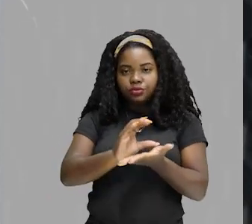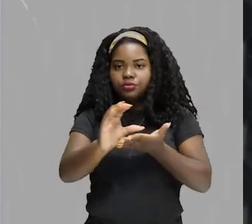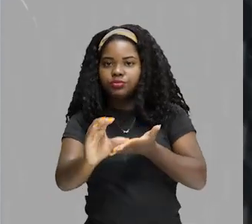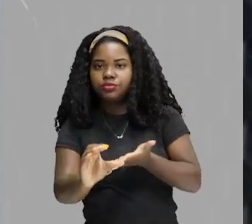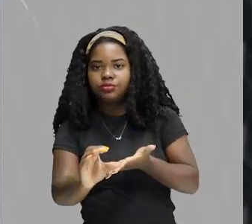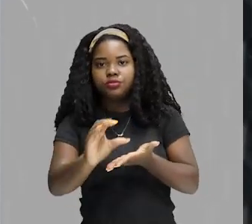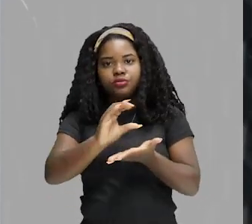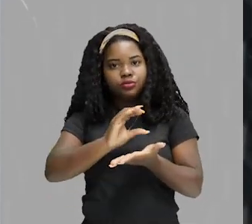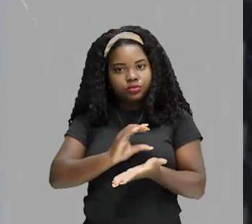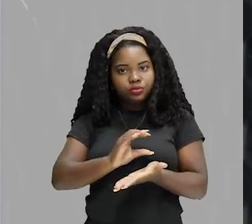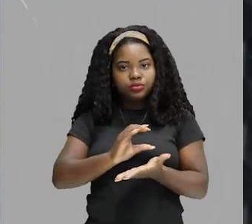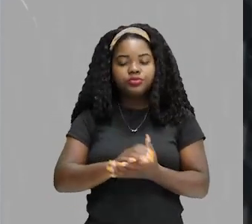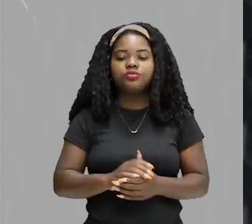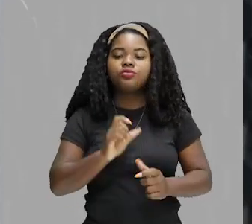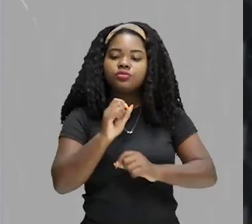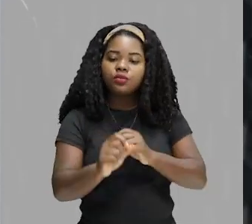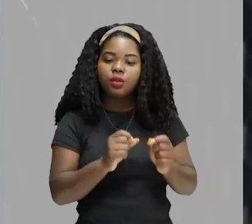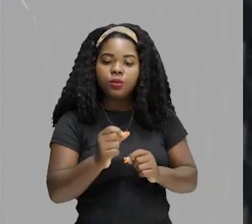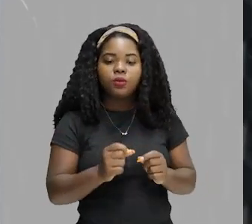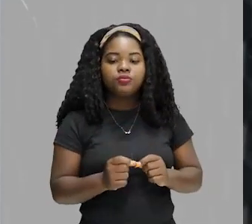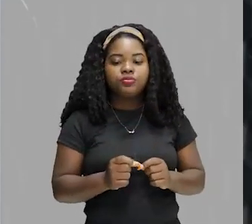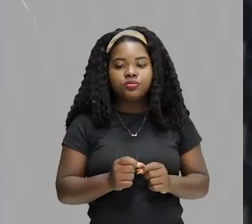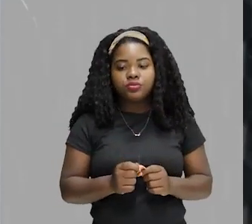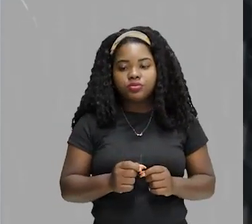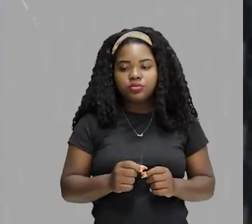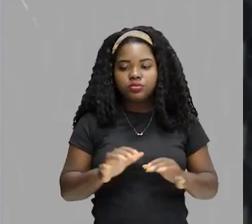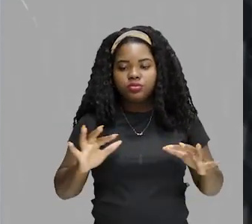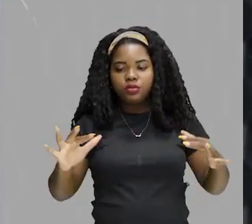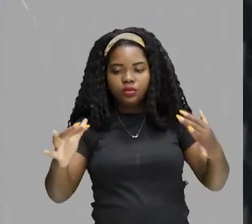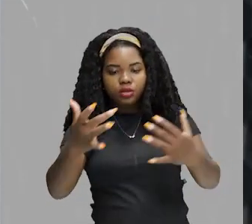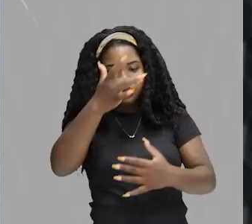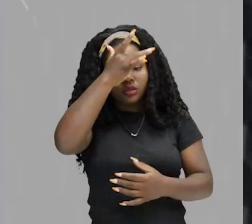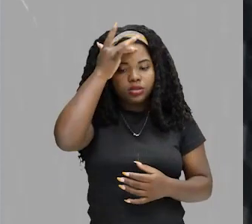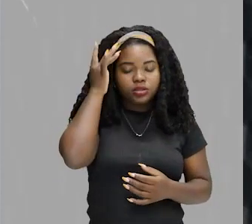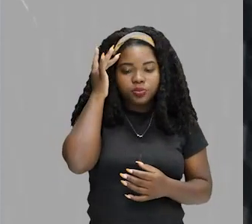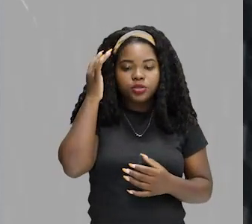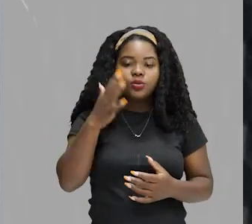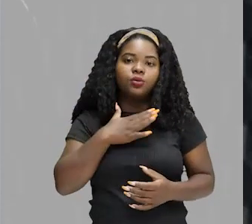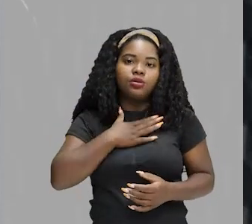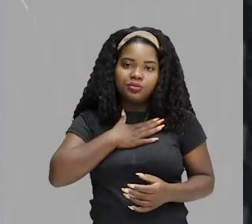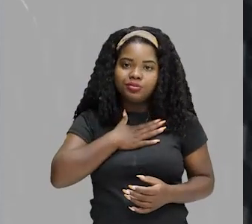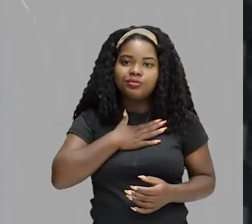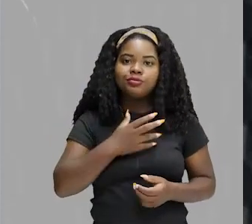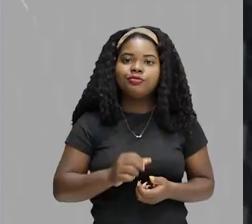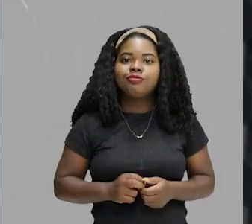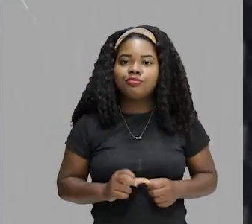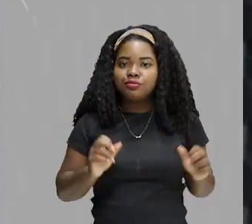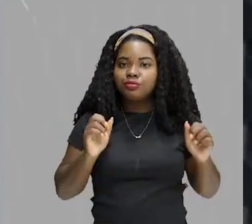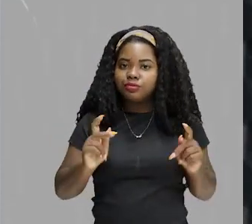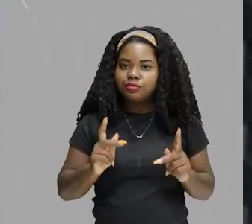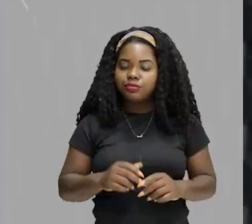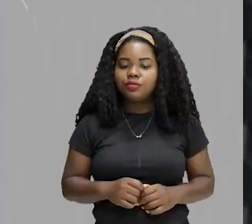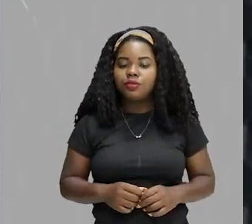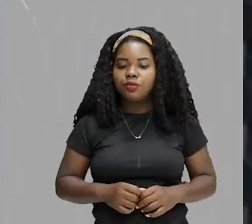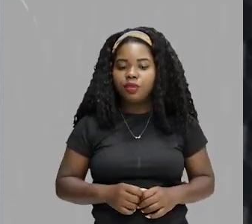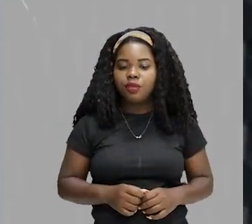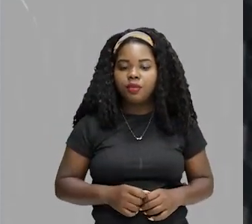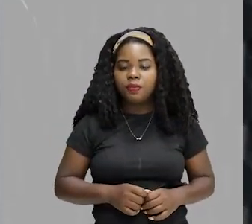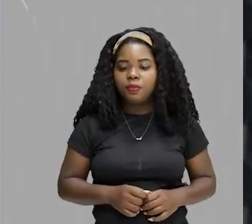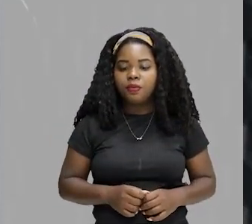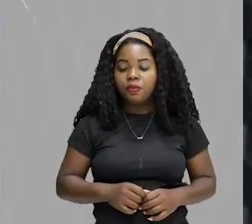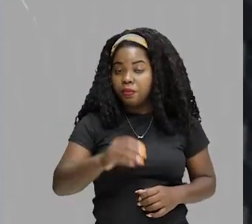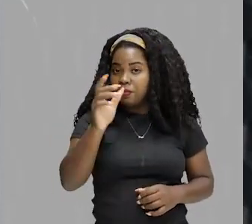que vai ser atrativo para o público, que vai dar audiência. Então, nós estamos aonde?